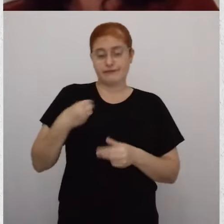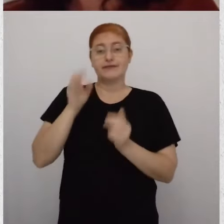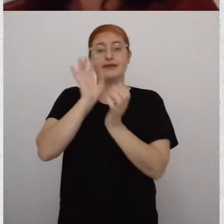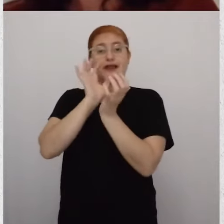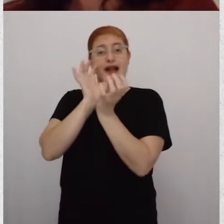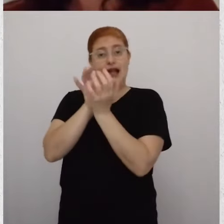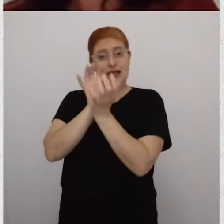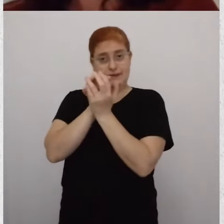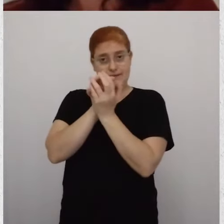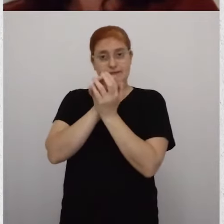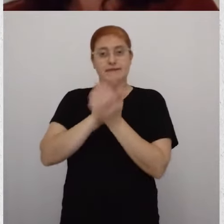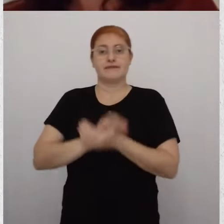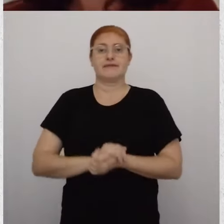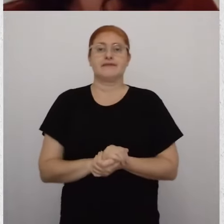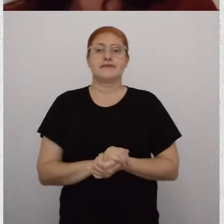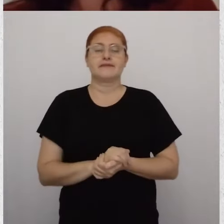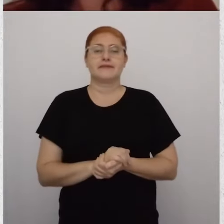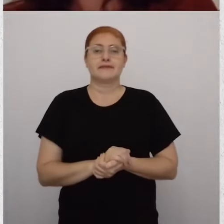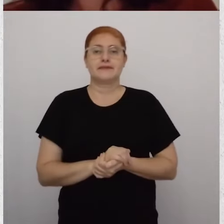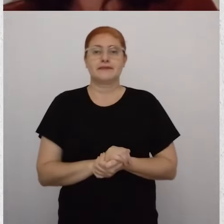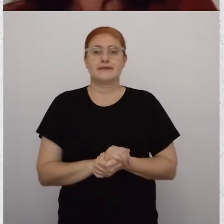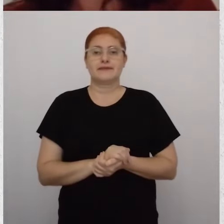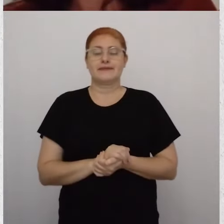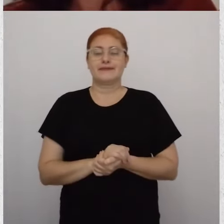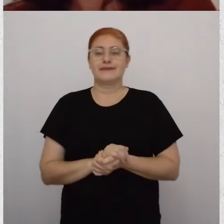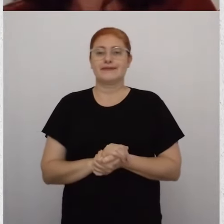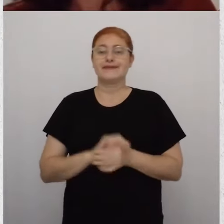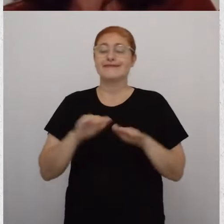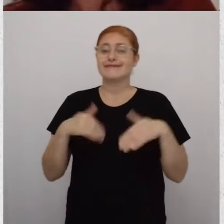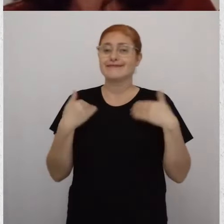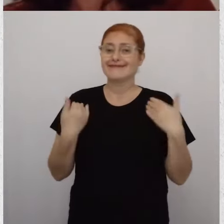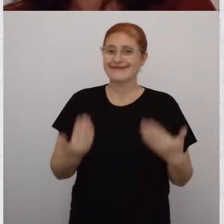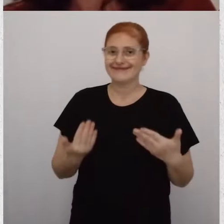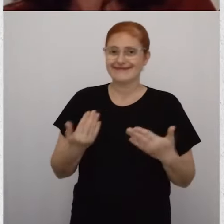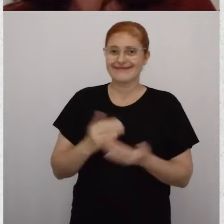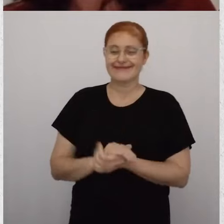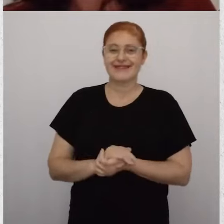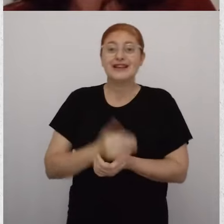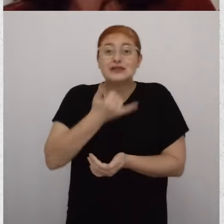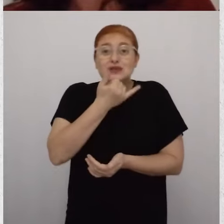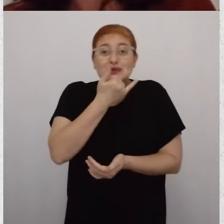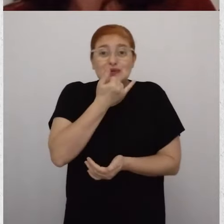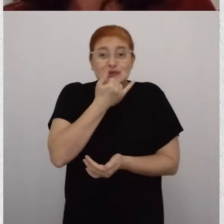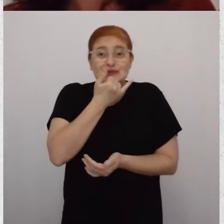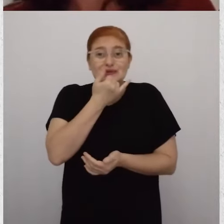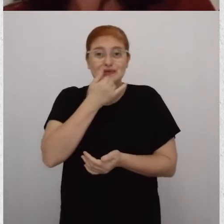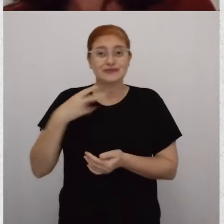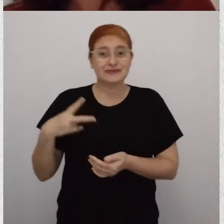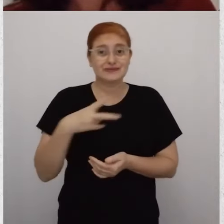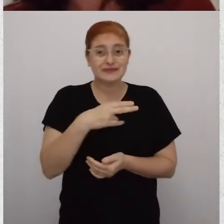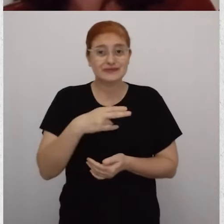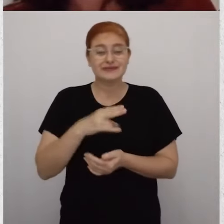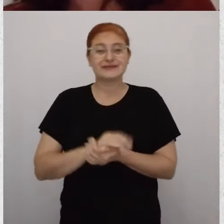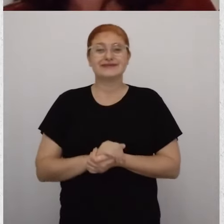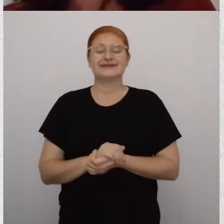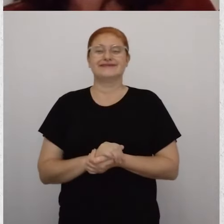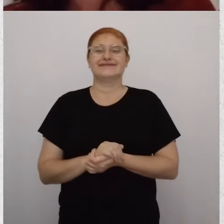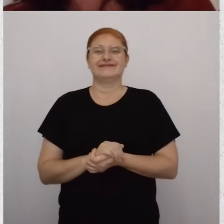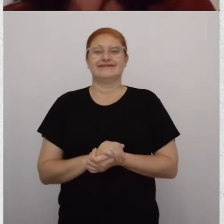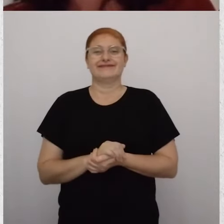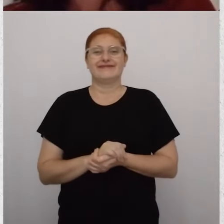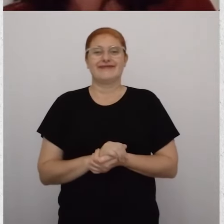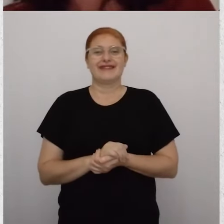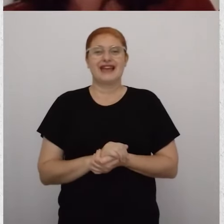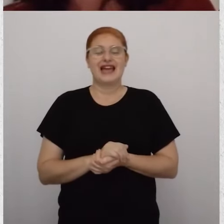E aí, Ô, ô, diz, tu quer Sofia, falar? desculpa te interromper aí, mas